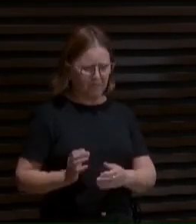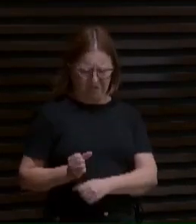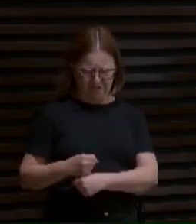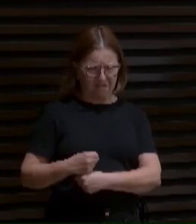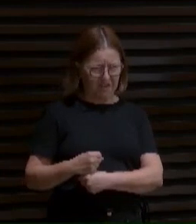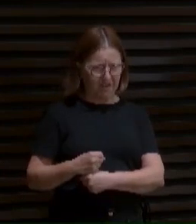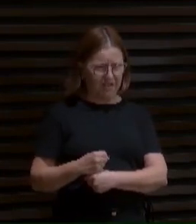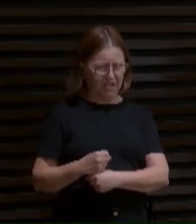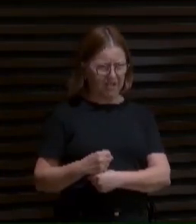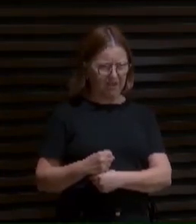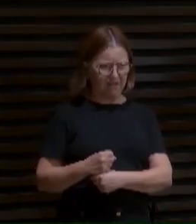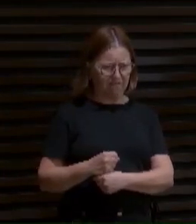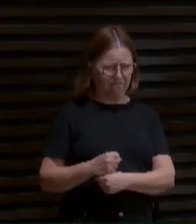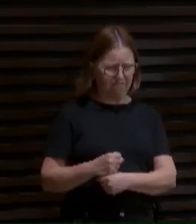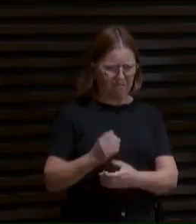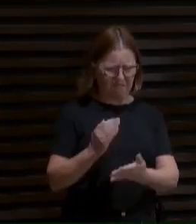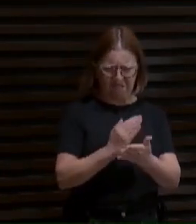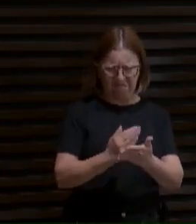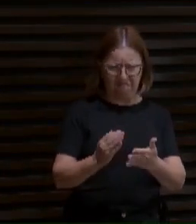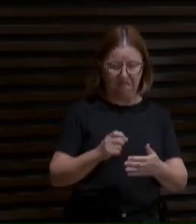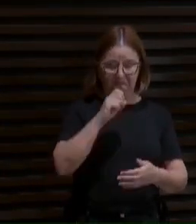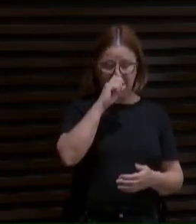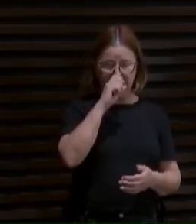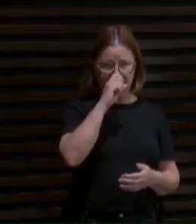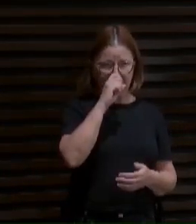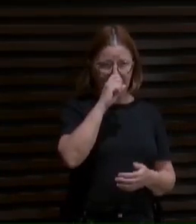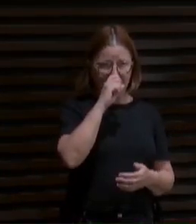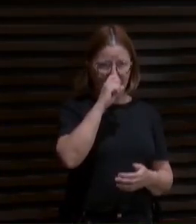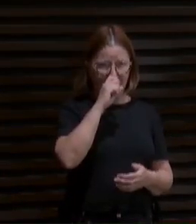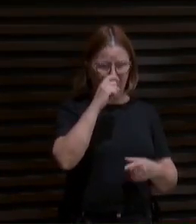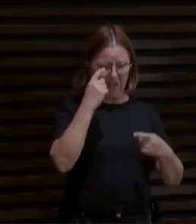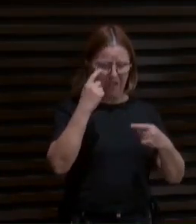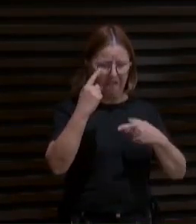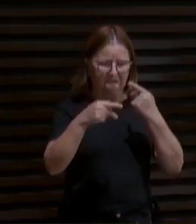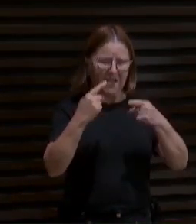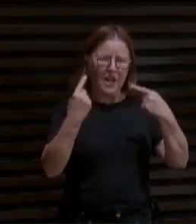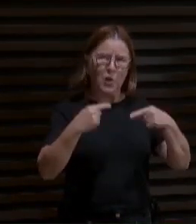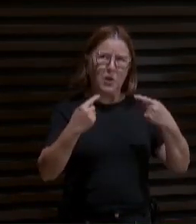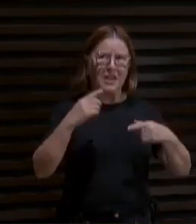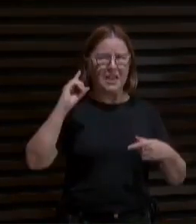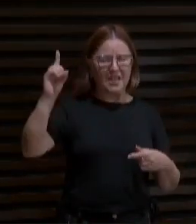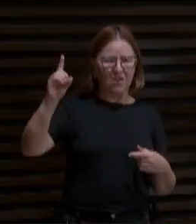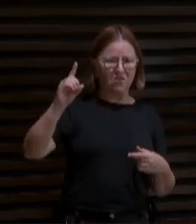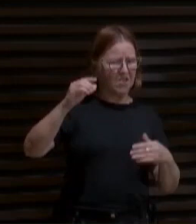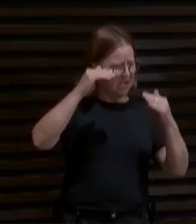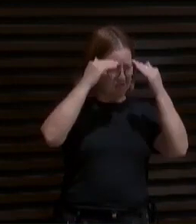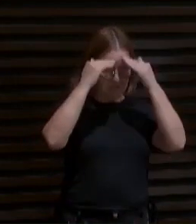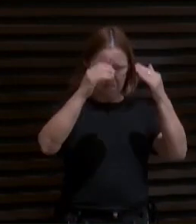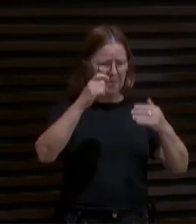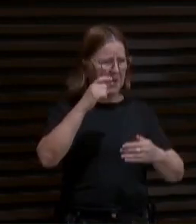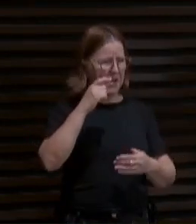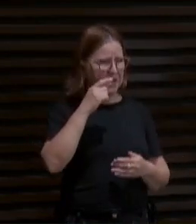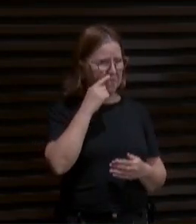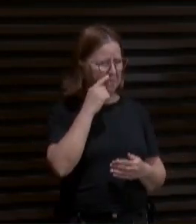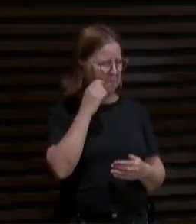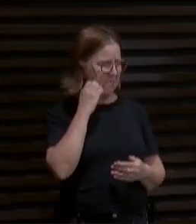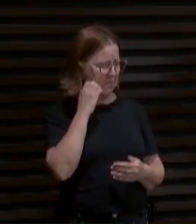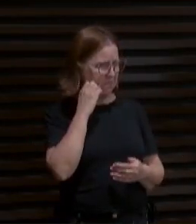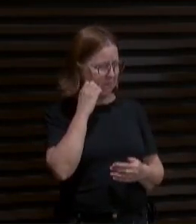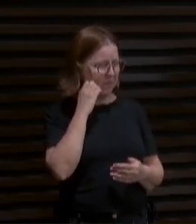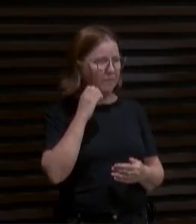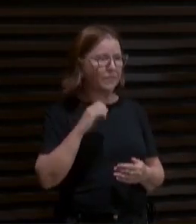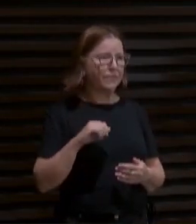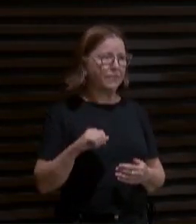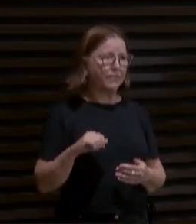Avarentos, jactanciosos, arrogantes, blasfemadores, desobedientes aos pais. Esta aparece lá e aqui.